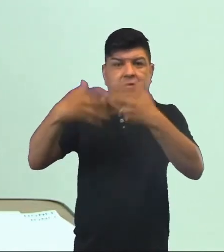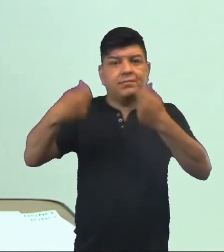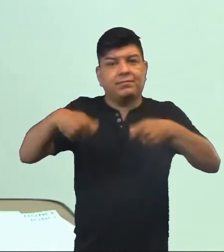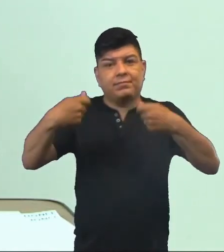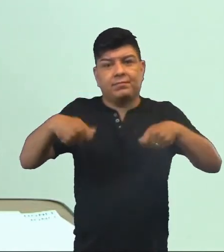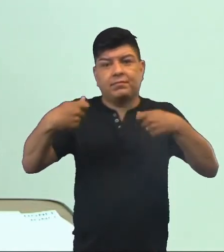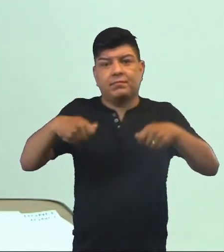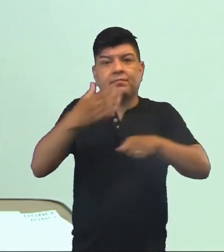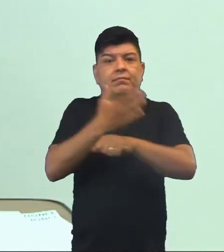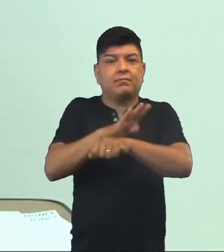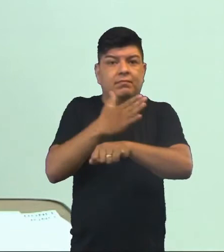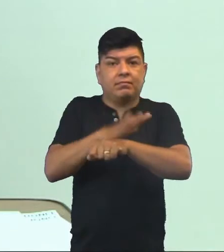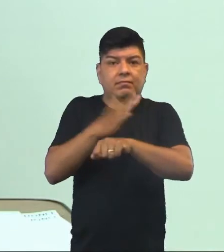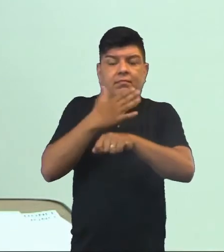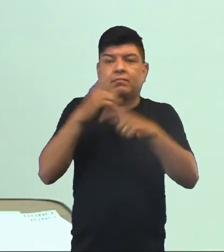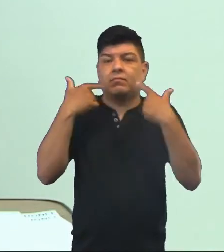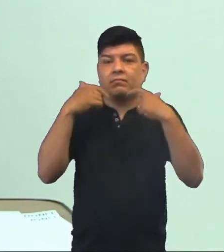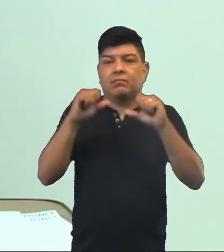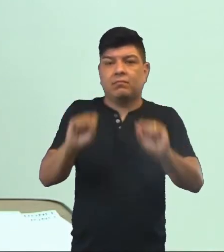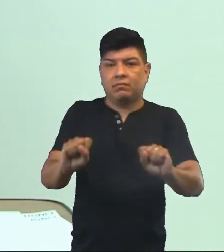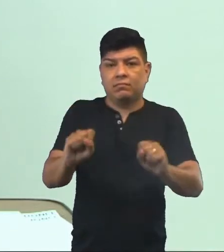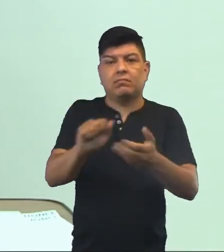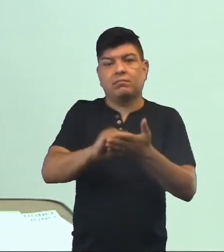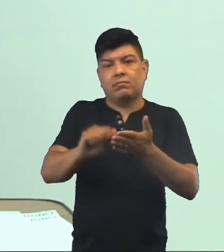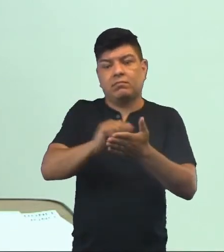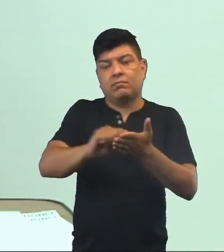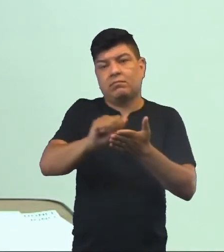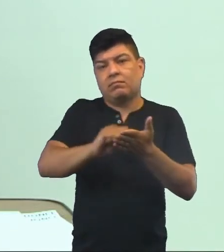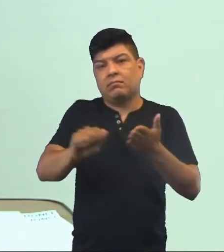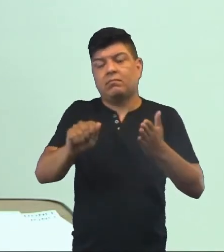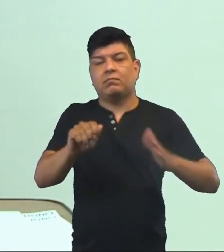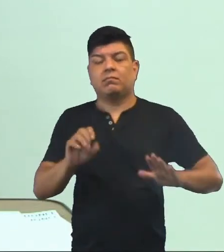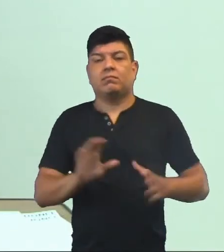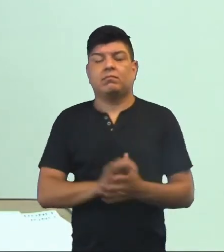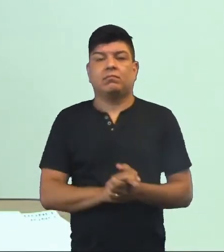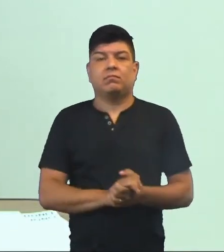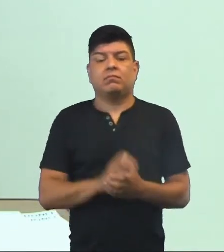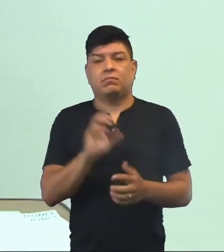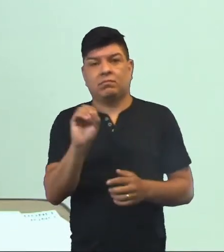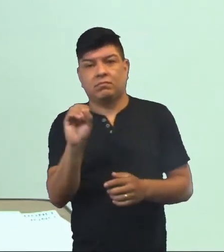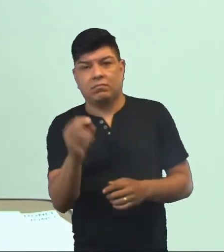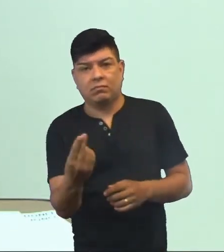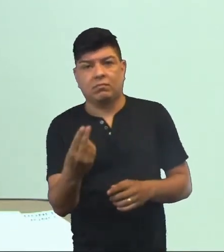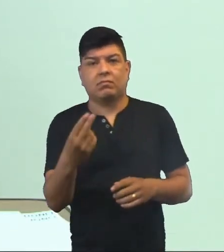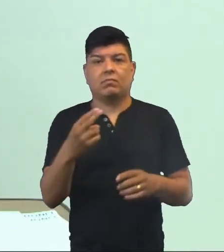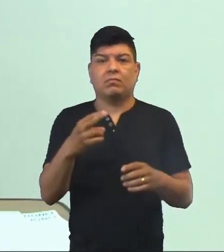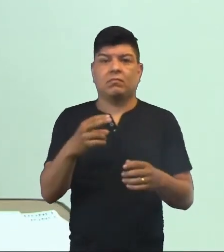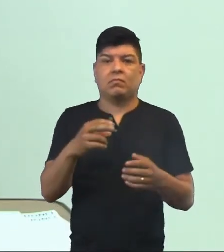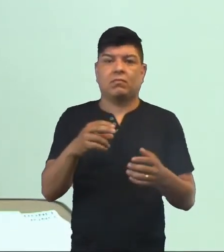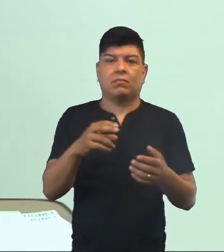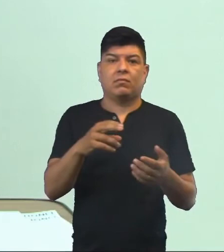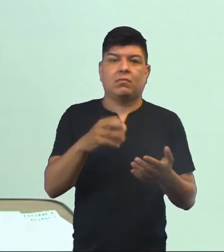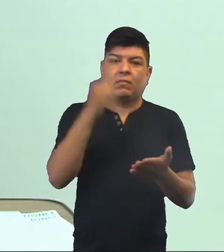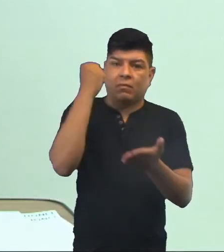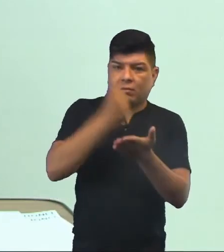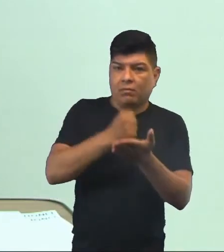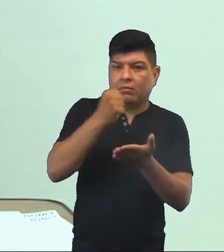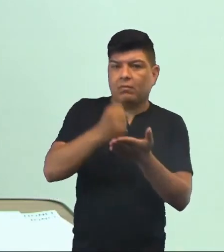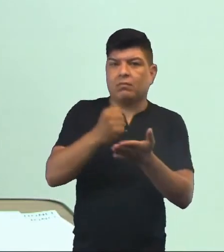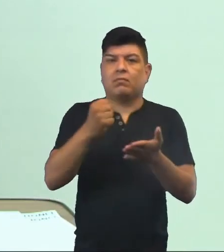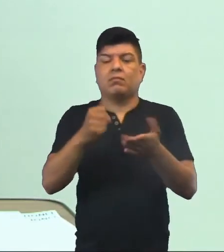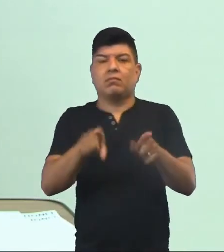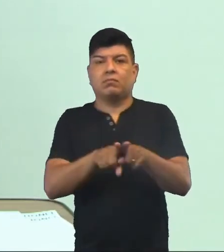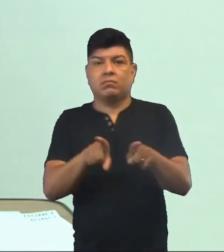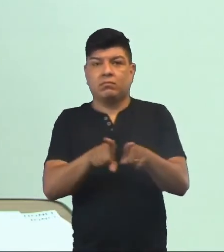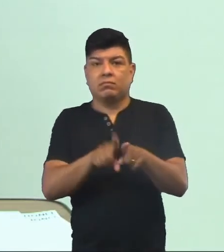que praticar essa linguagem de escrita, né, ou registrada em si, tanto